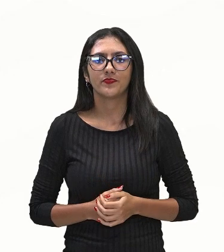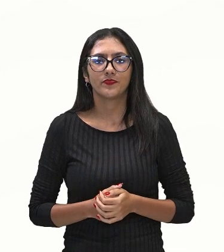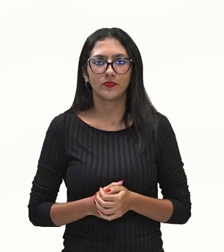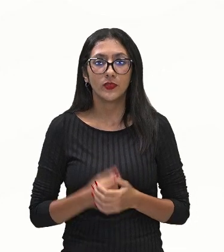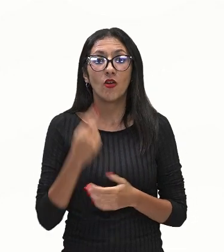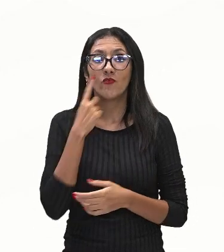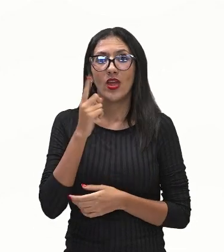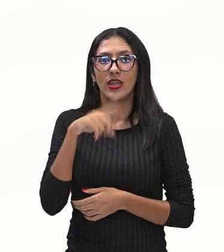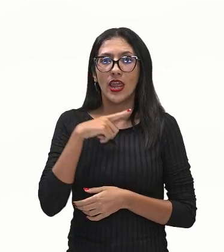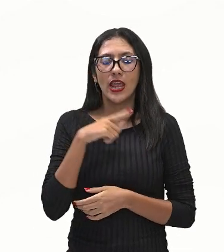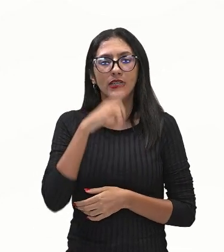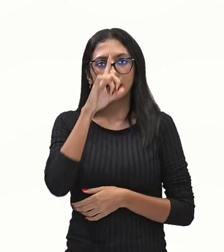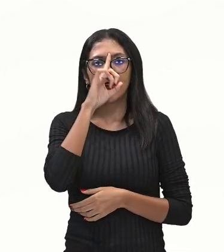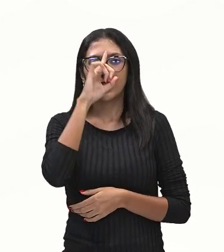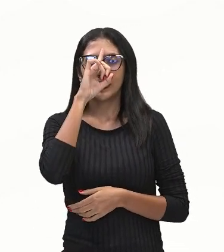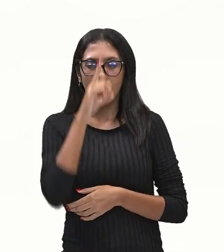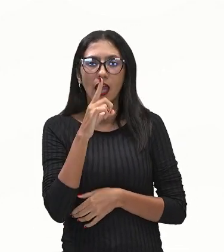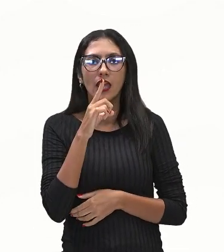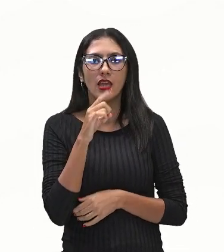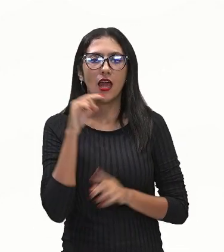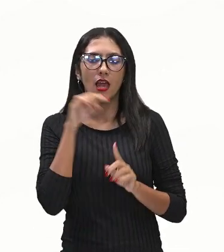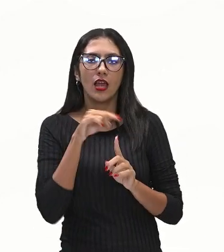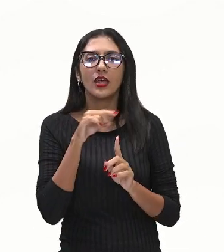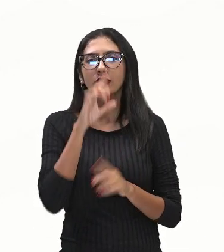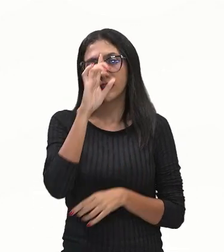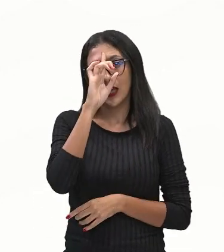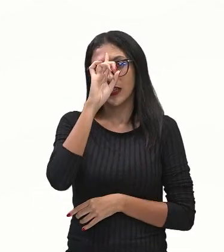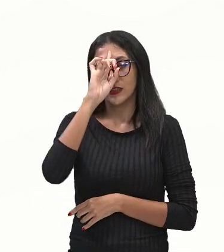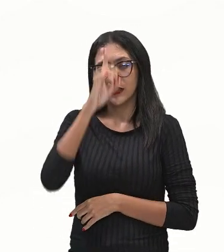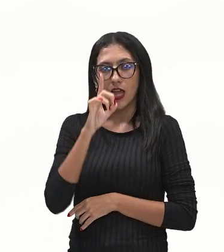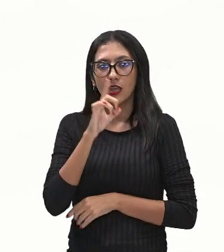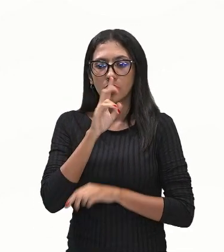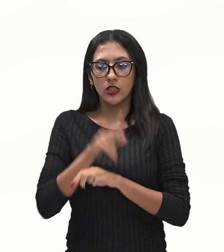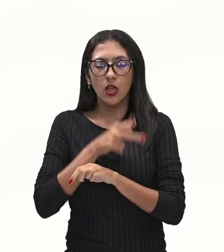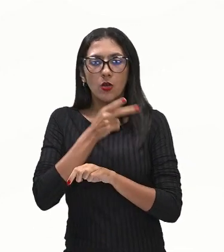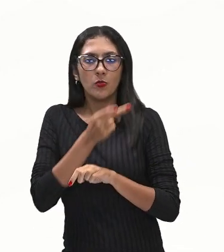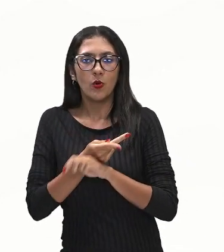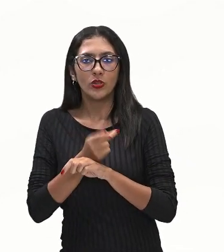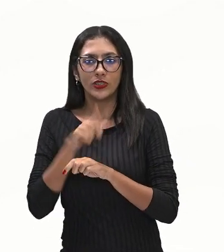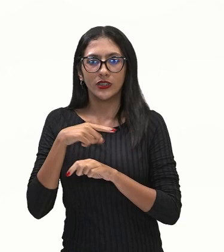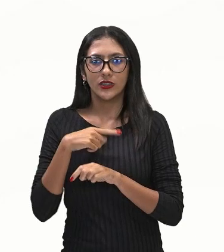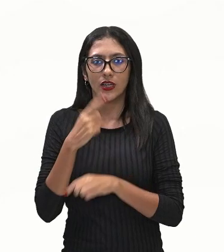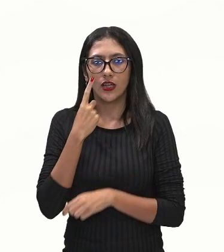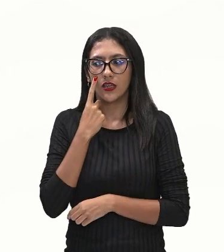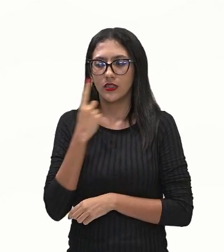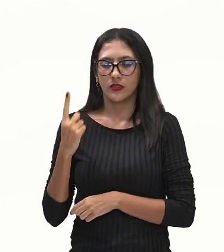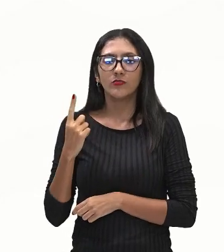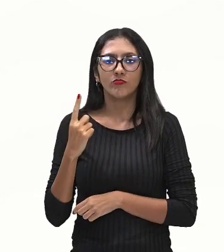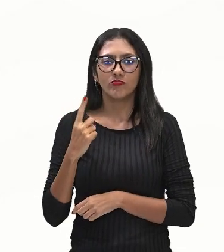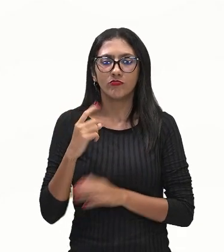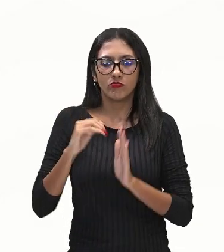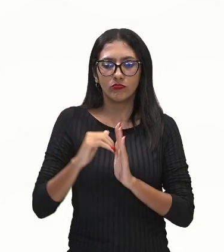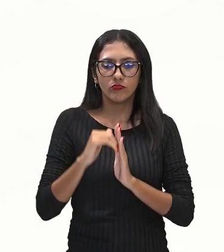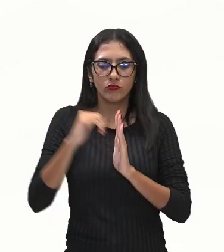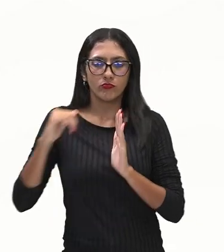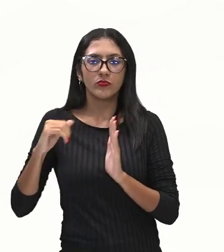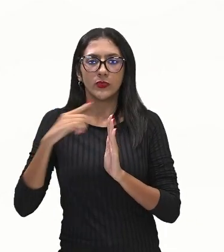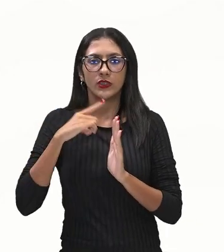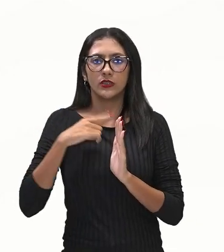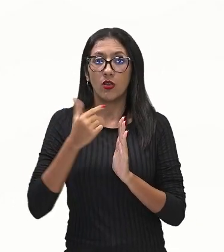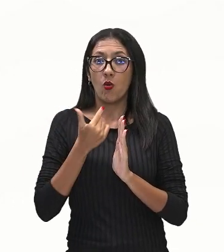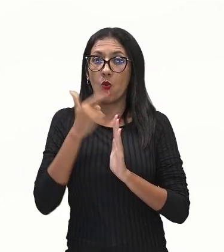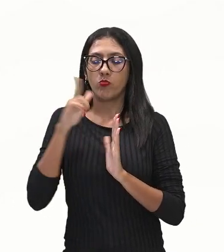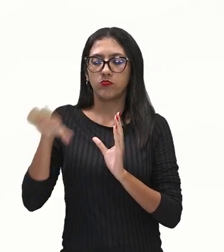central. Para esta ideia central, a partir deste momento aqui, ó, eu vou trazer ideias